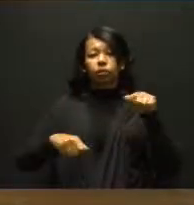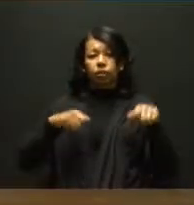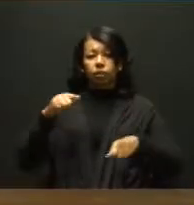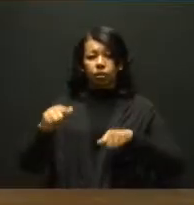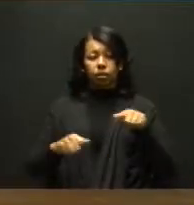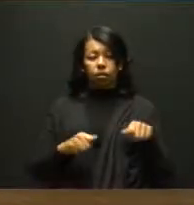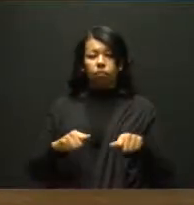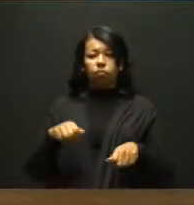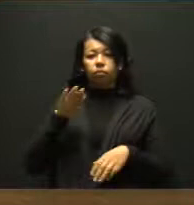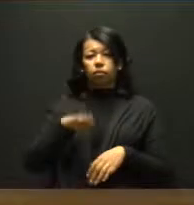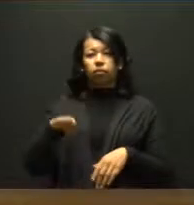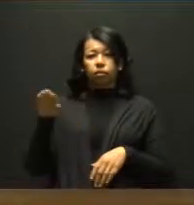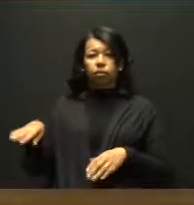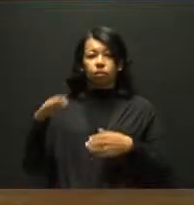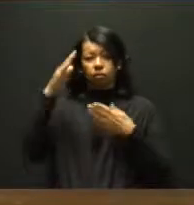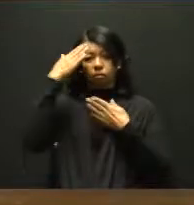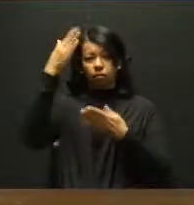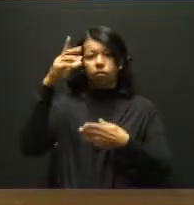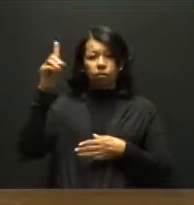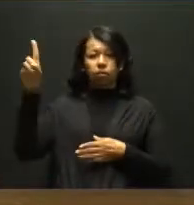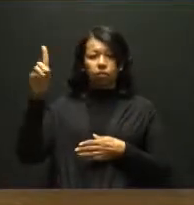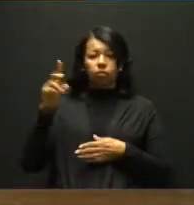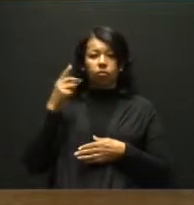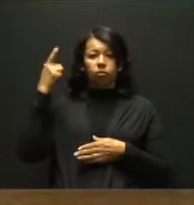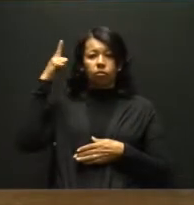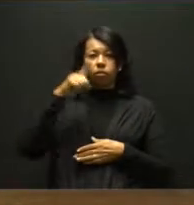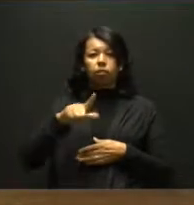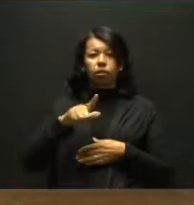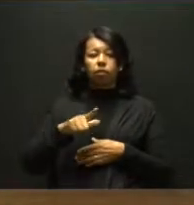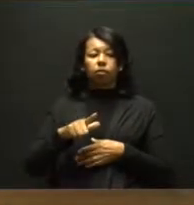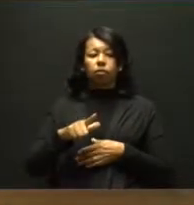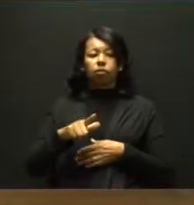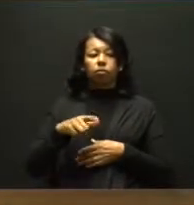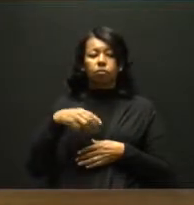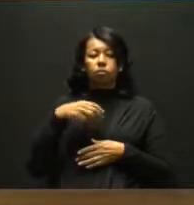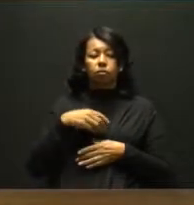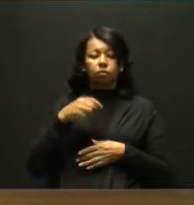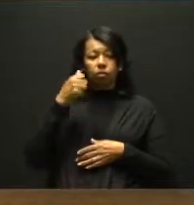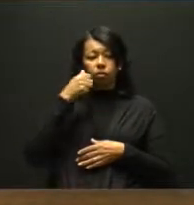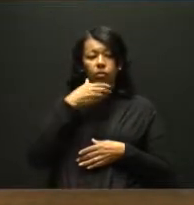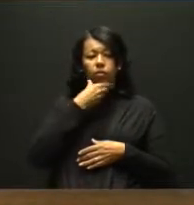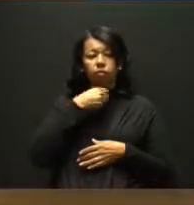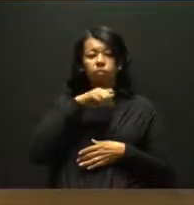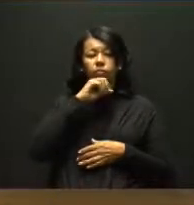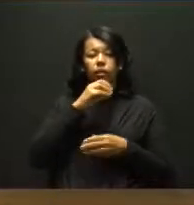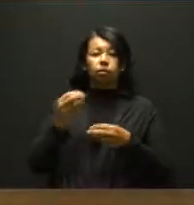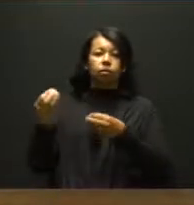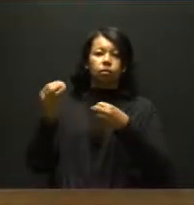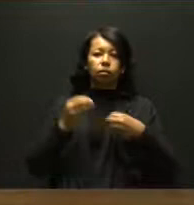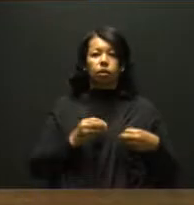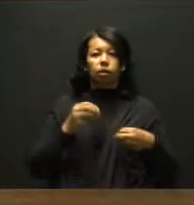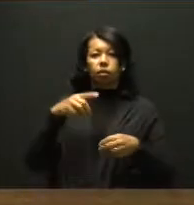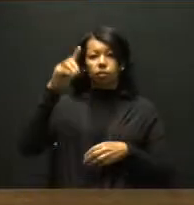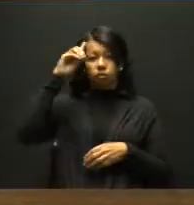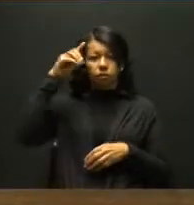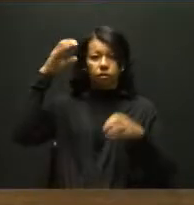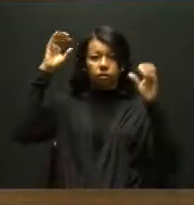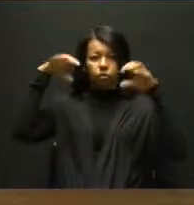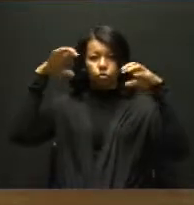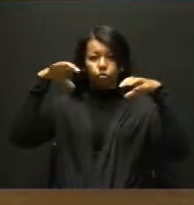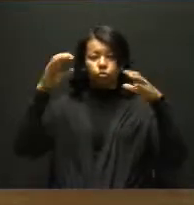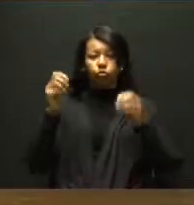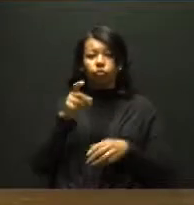essas crianças graças a deus estão conseguindo os seus pais trazem muitas vezes no período de chuva agora com o